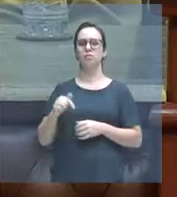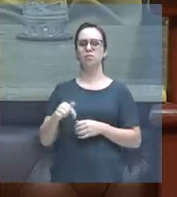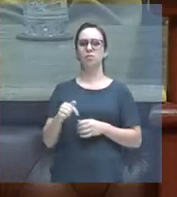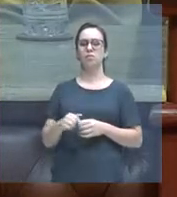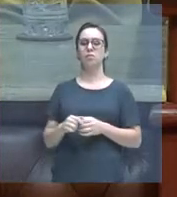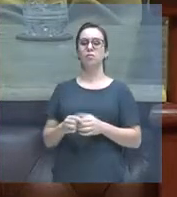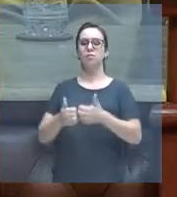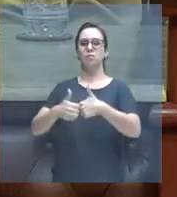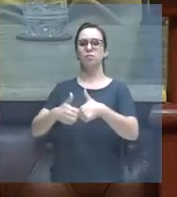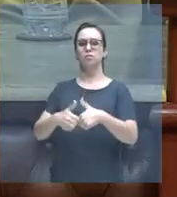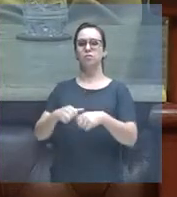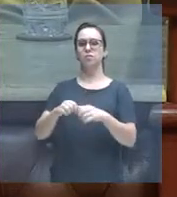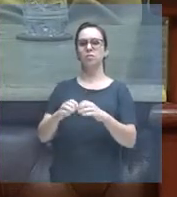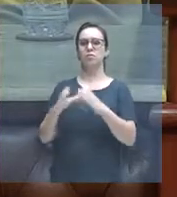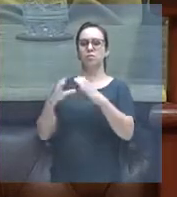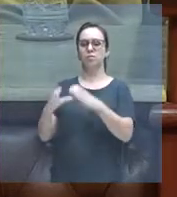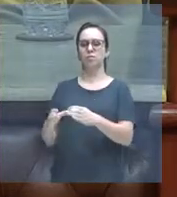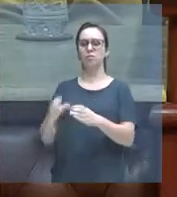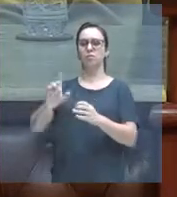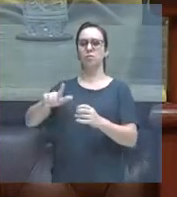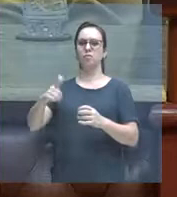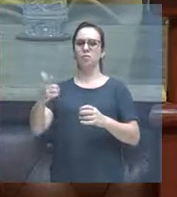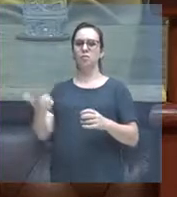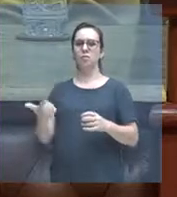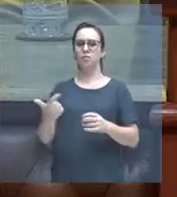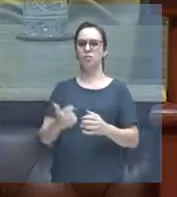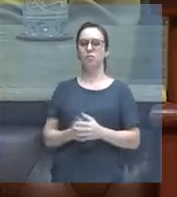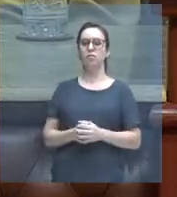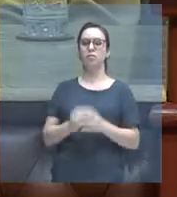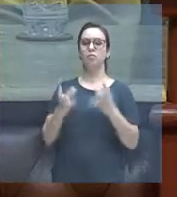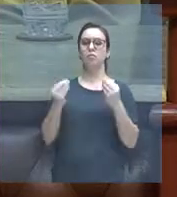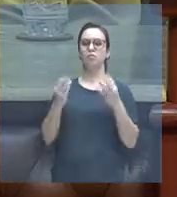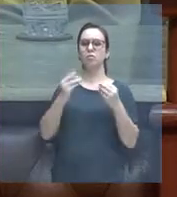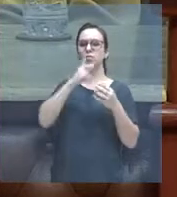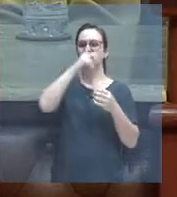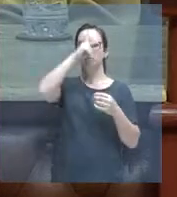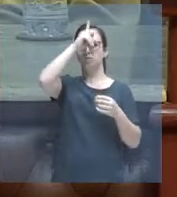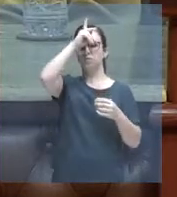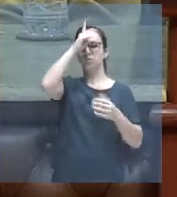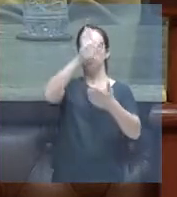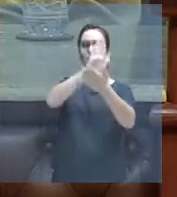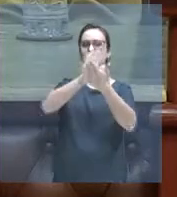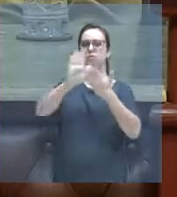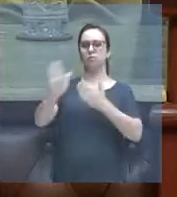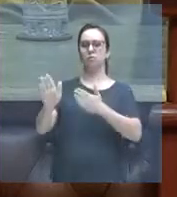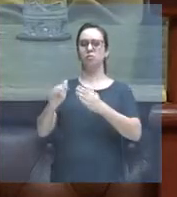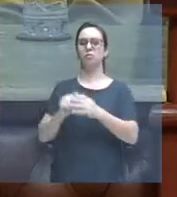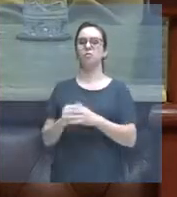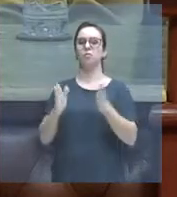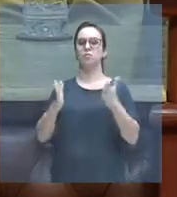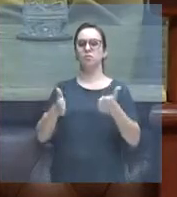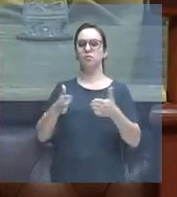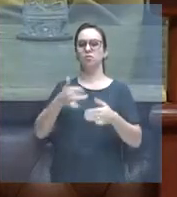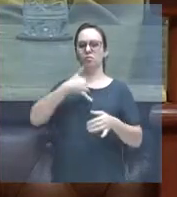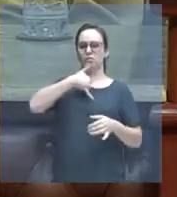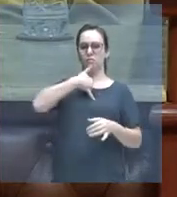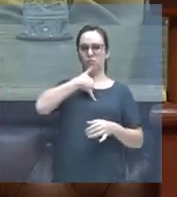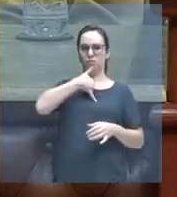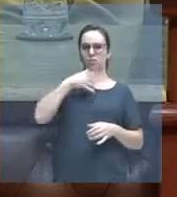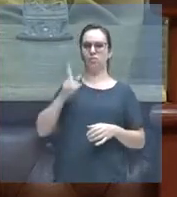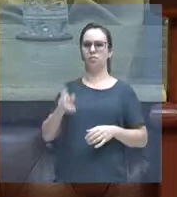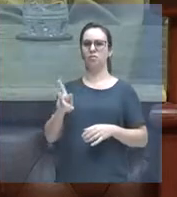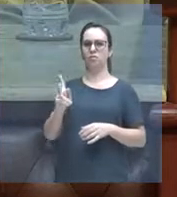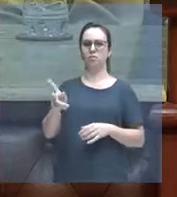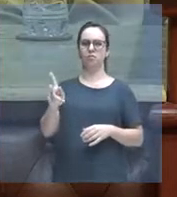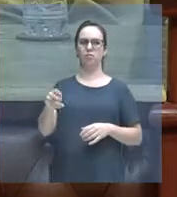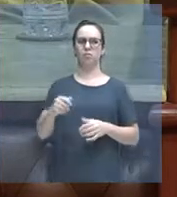muito forte, né? Porque ele passa por situações tristes e sempre volta inteiro